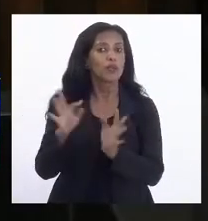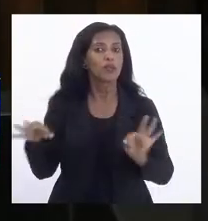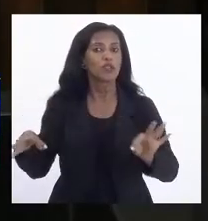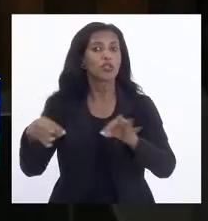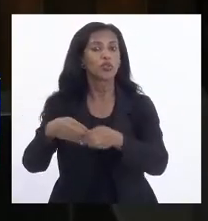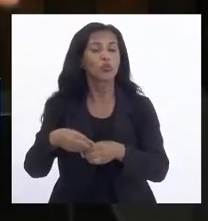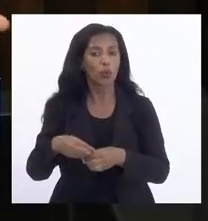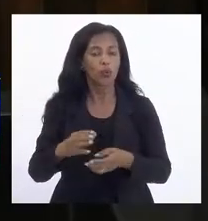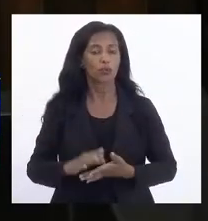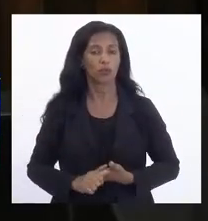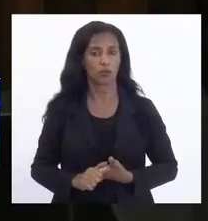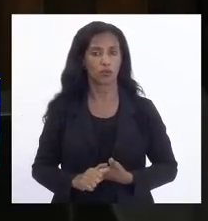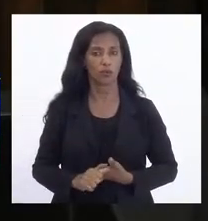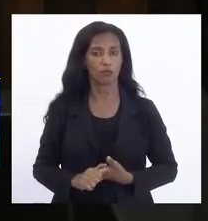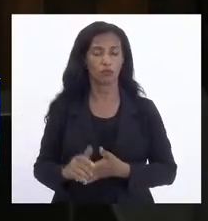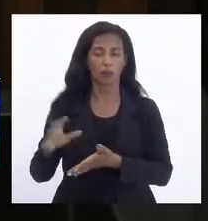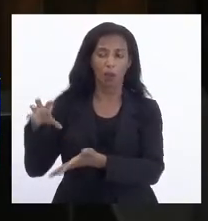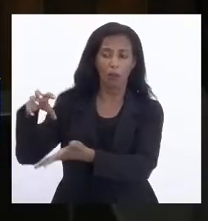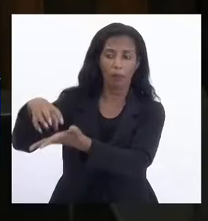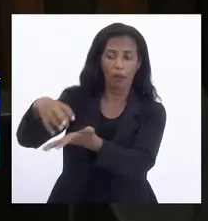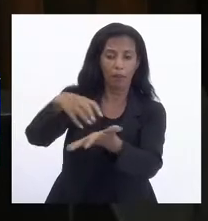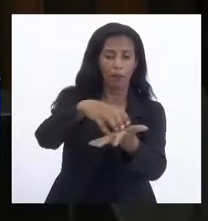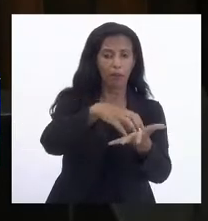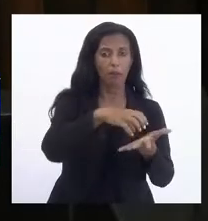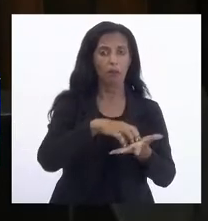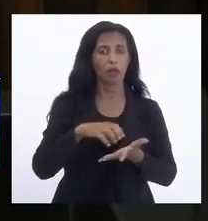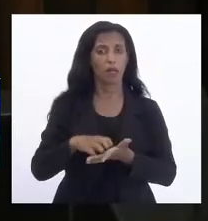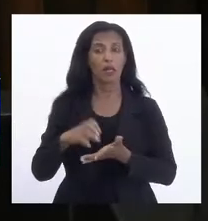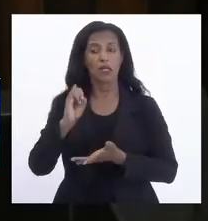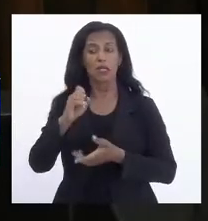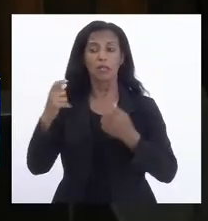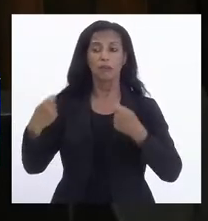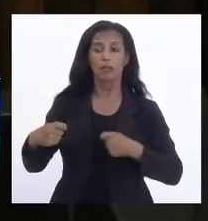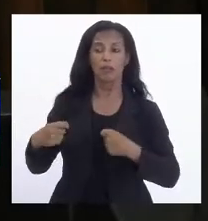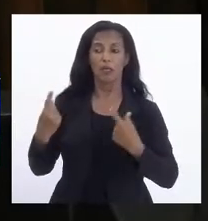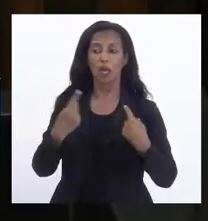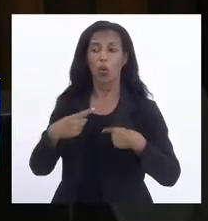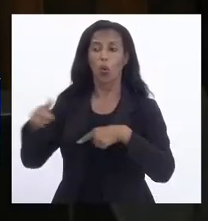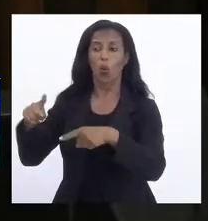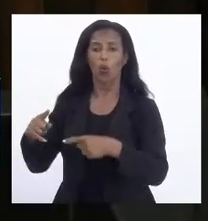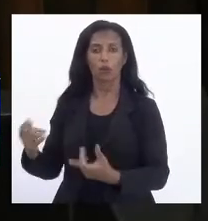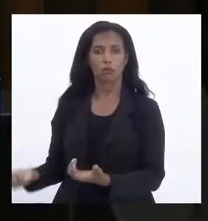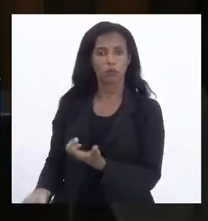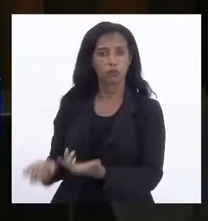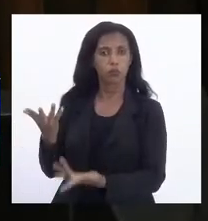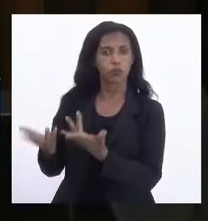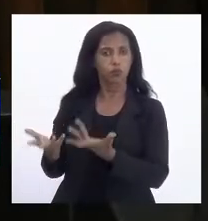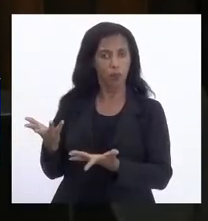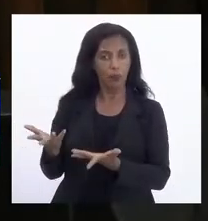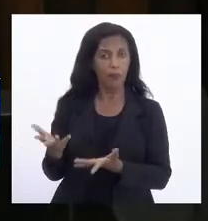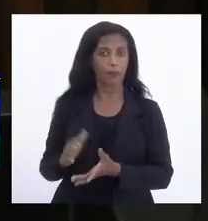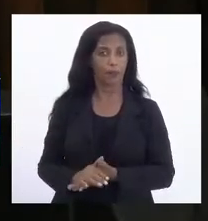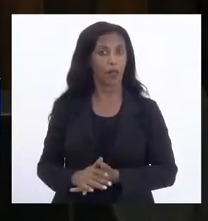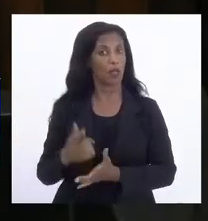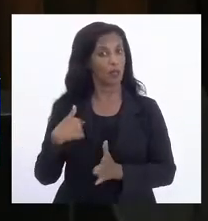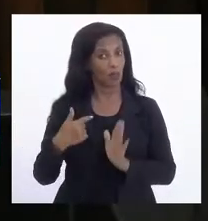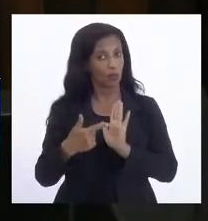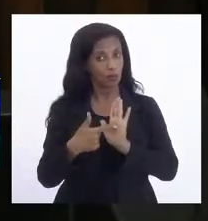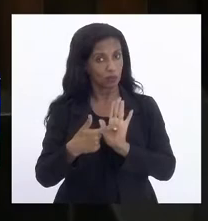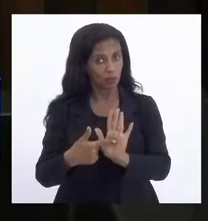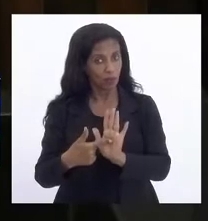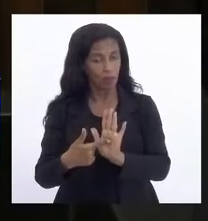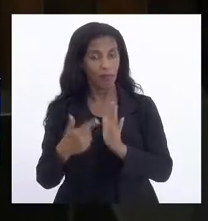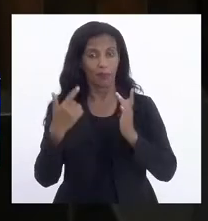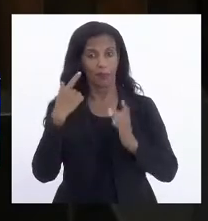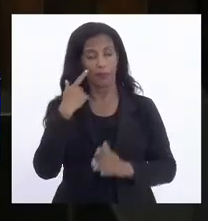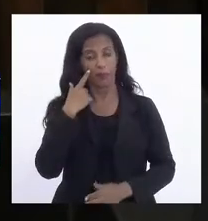as medidas necessárias ao combate de um eventual incêndio. Então, estou assinalando para